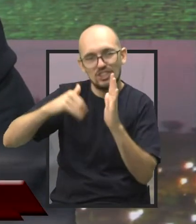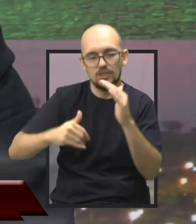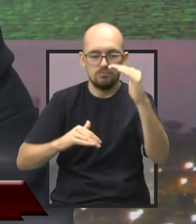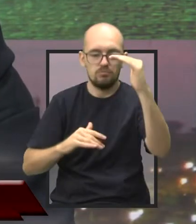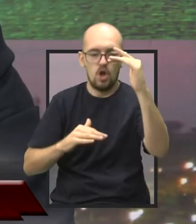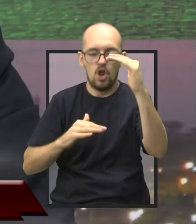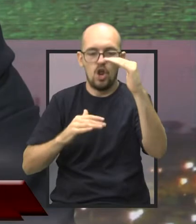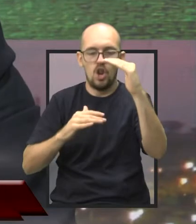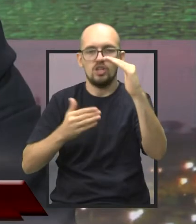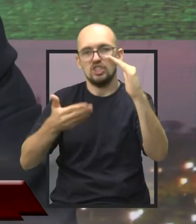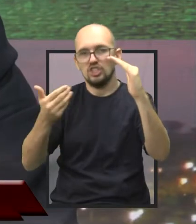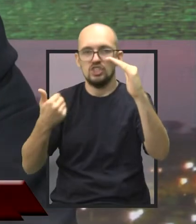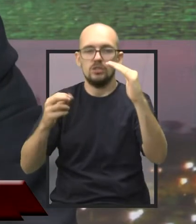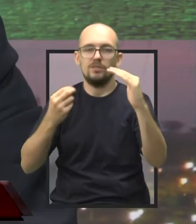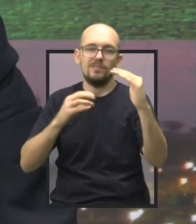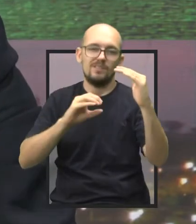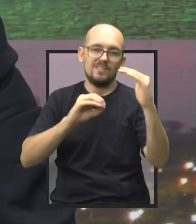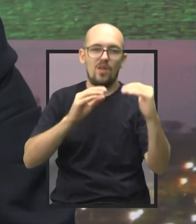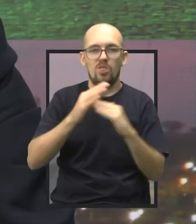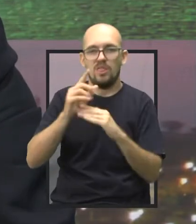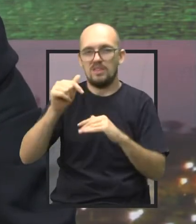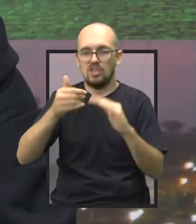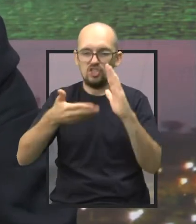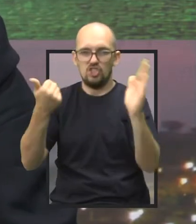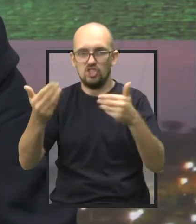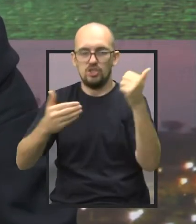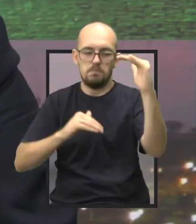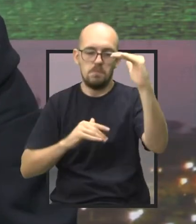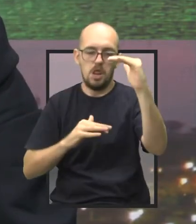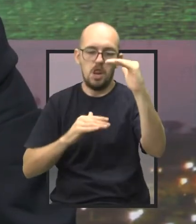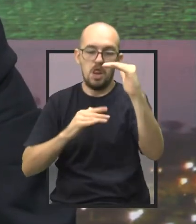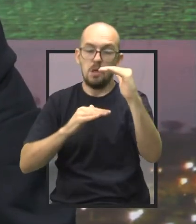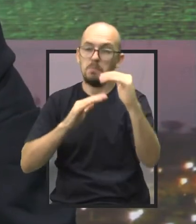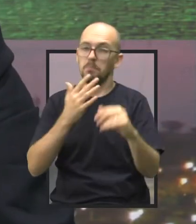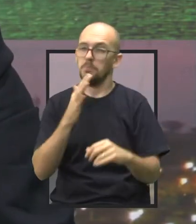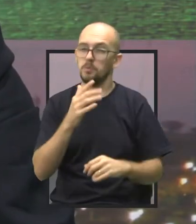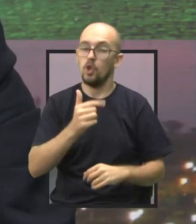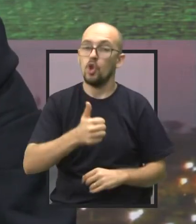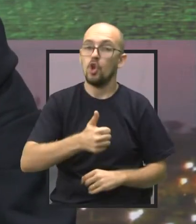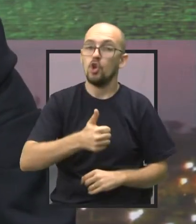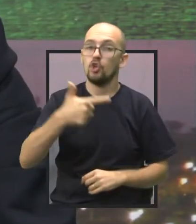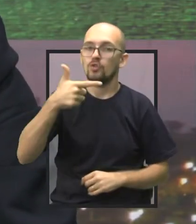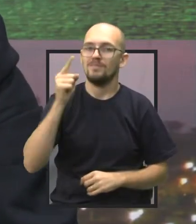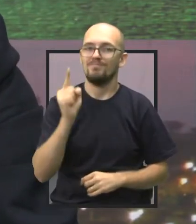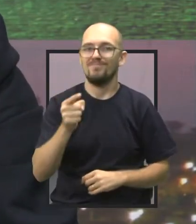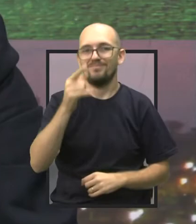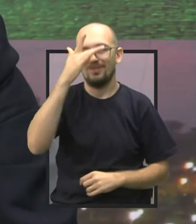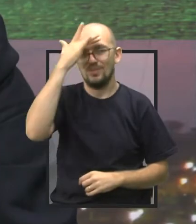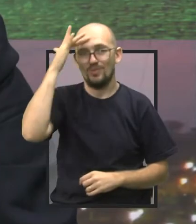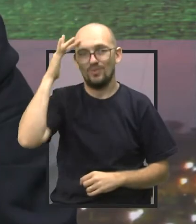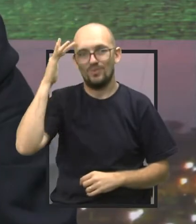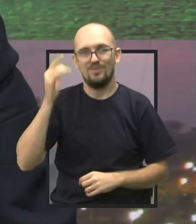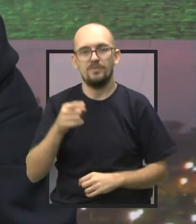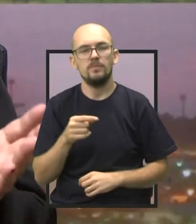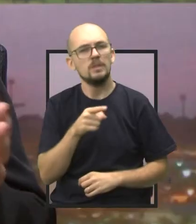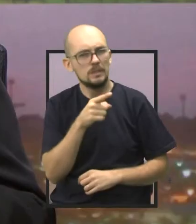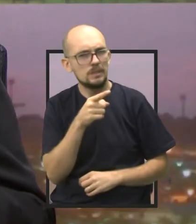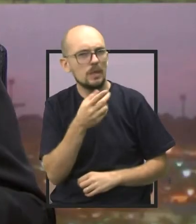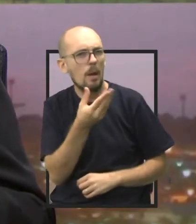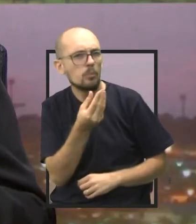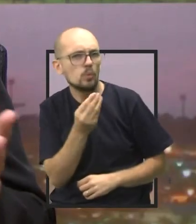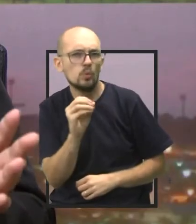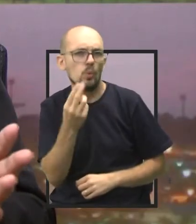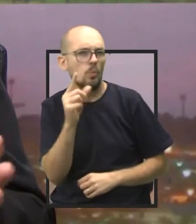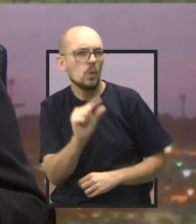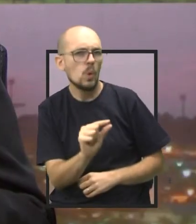anos, adolescente, mais ou menos vai beirar 12 mil pessoas. Isso, tá? É muito, é